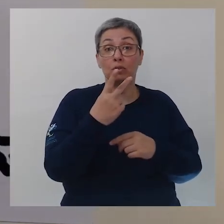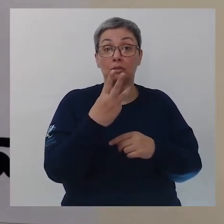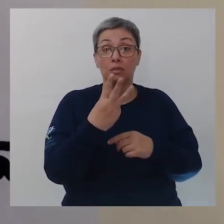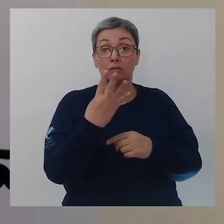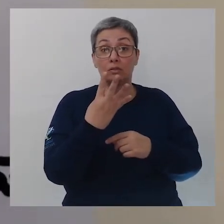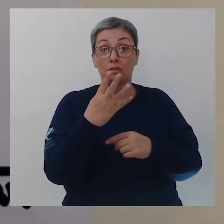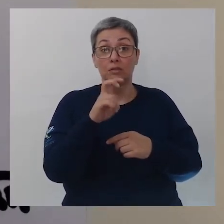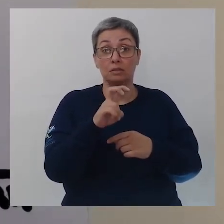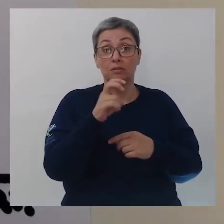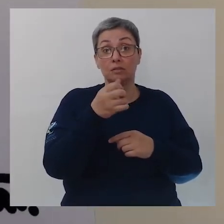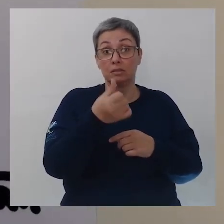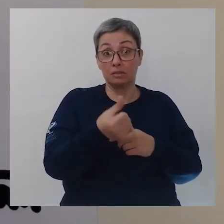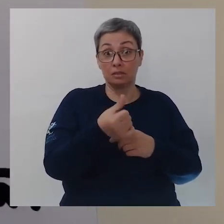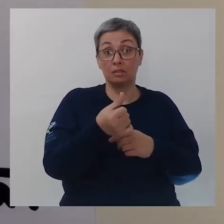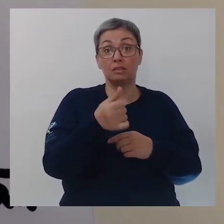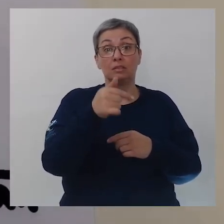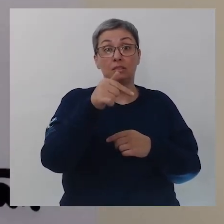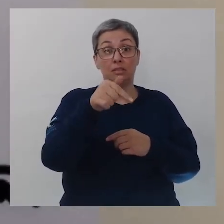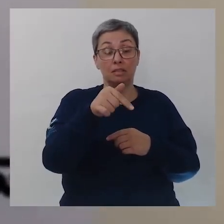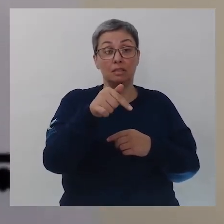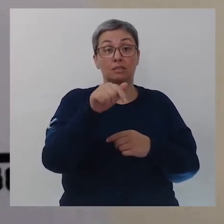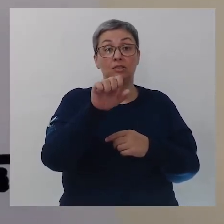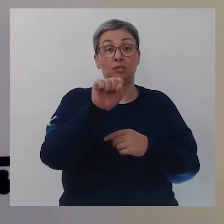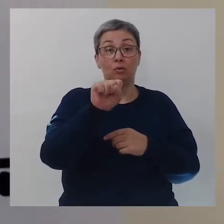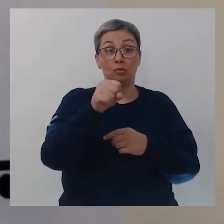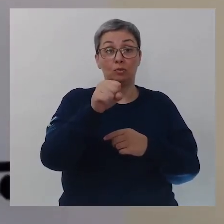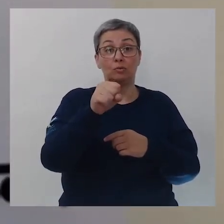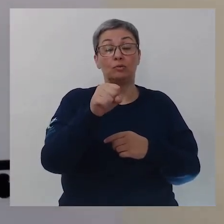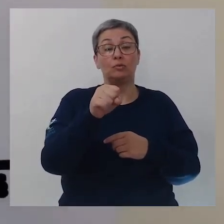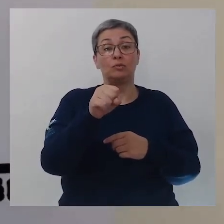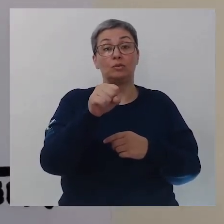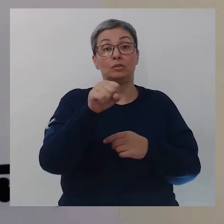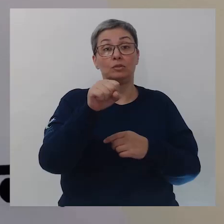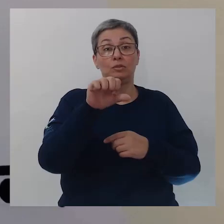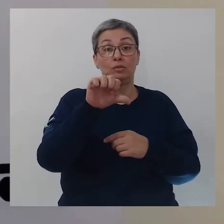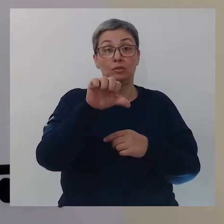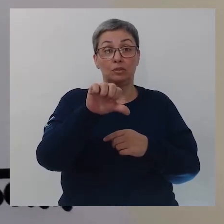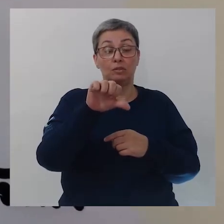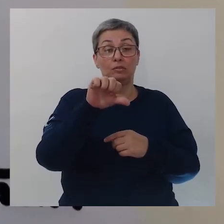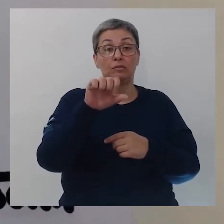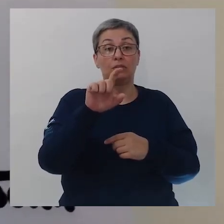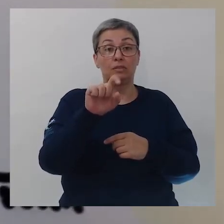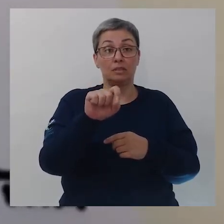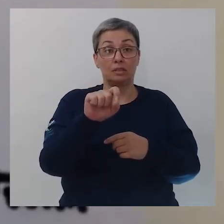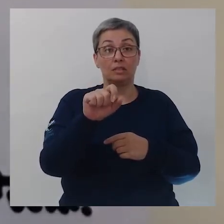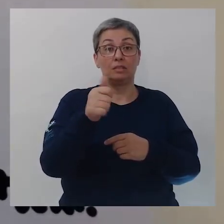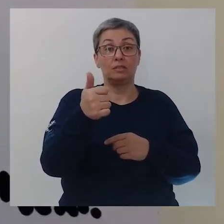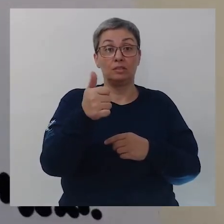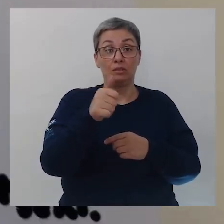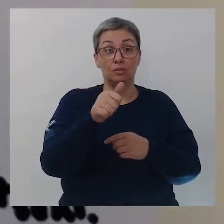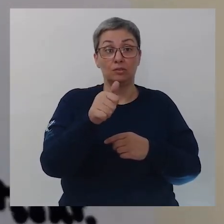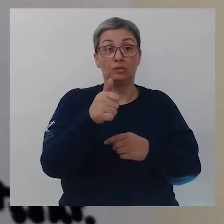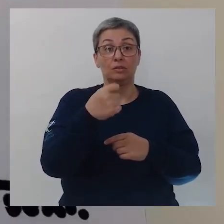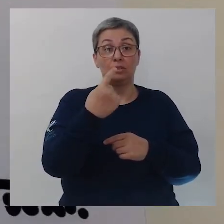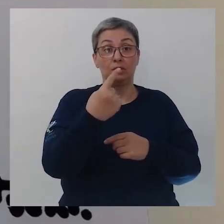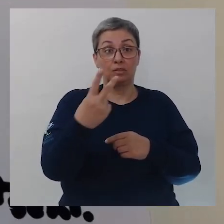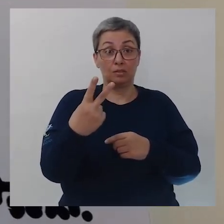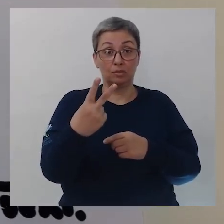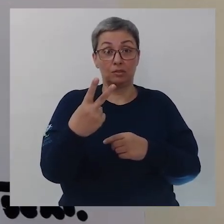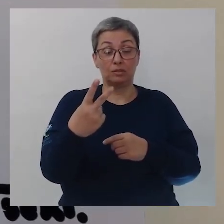3, 4, 5, 6, 7, 8, 9, 10,